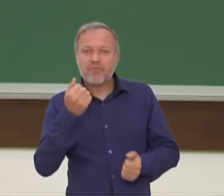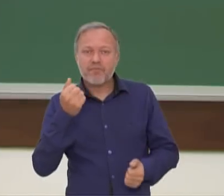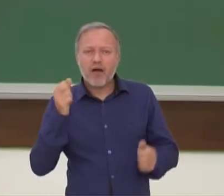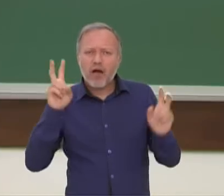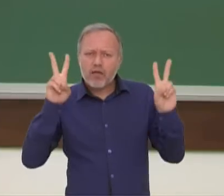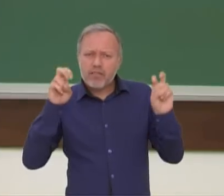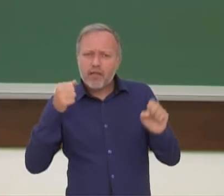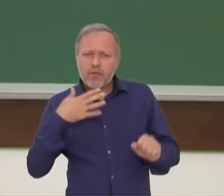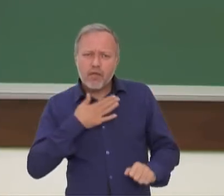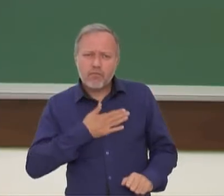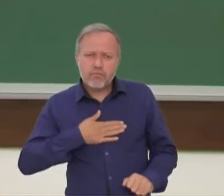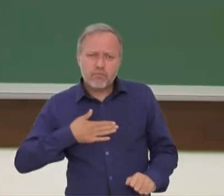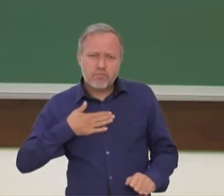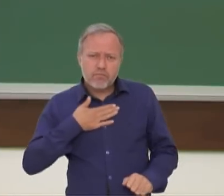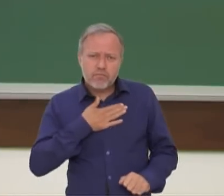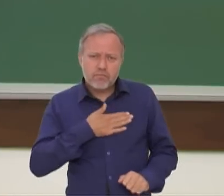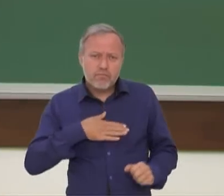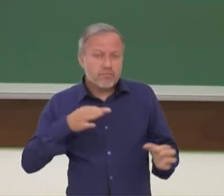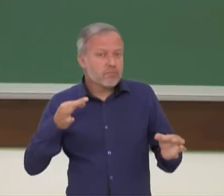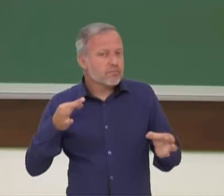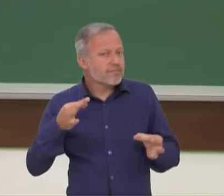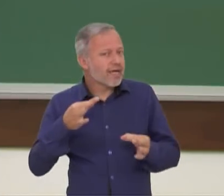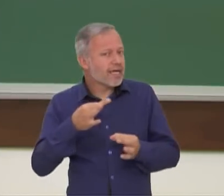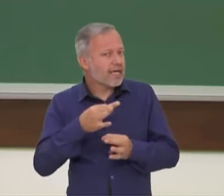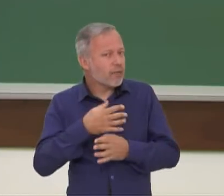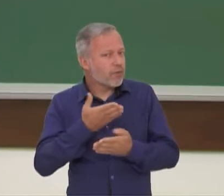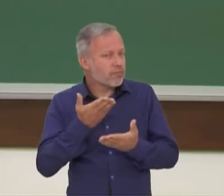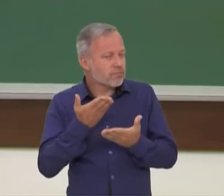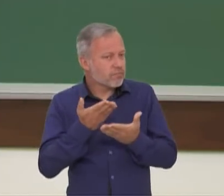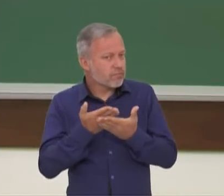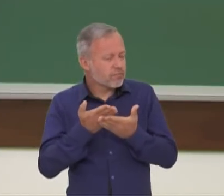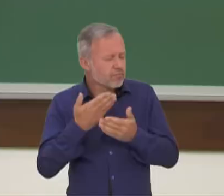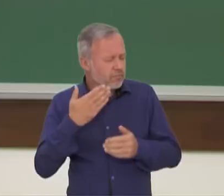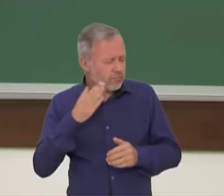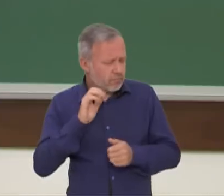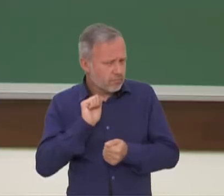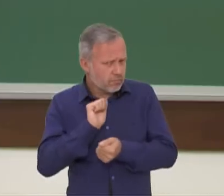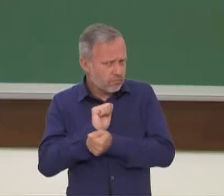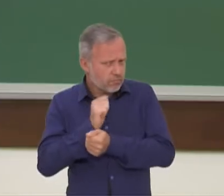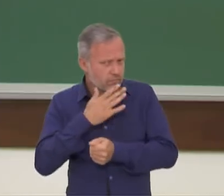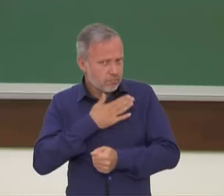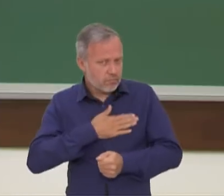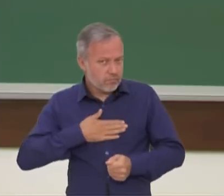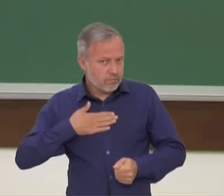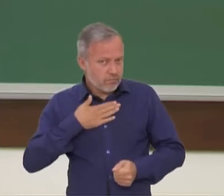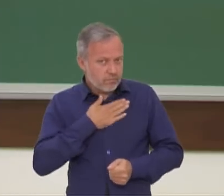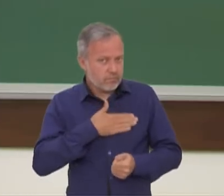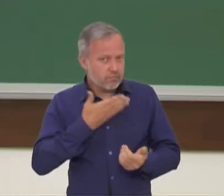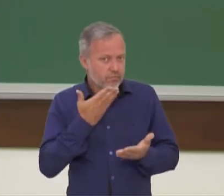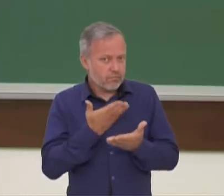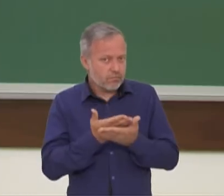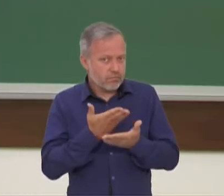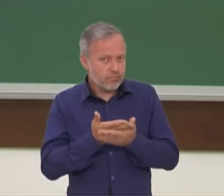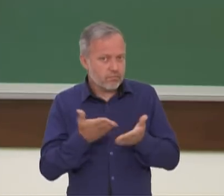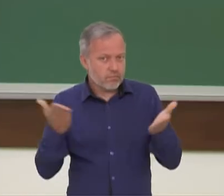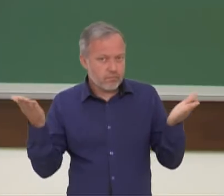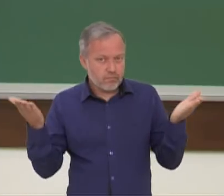quando a gente tá gostando, tudo que é bom acaba. Espero que vocês tenham gostado muito da aula de hoje. Eu adorei preparar essa aula para